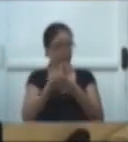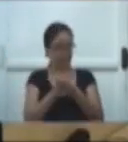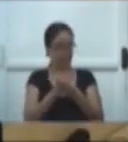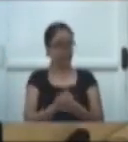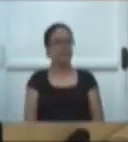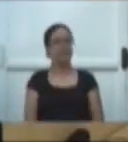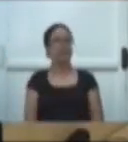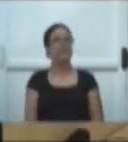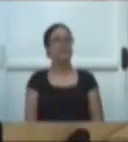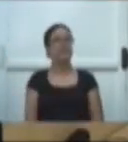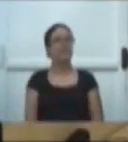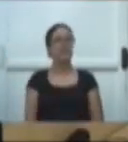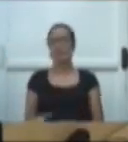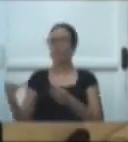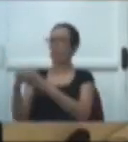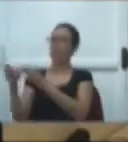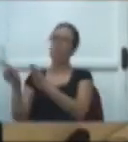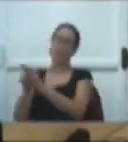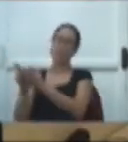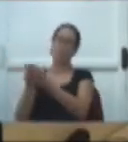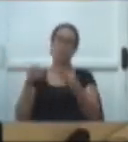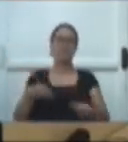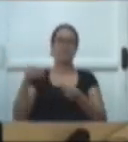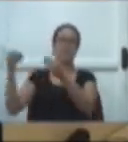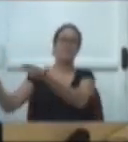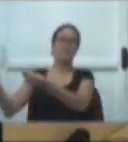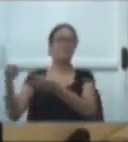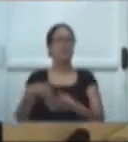Encaminhe-se ao expediente.